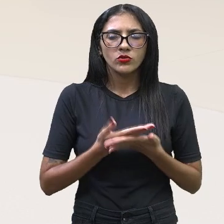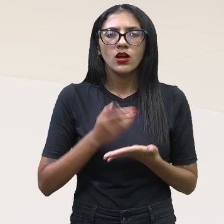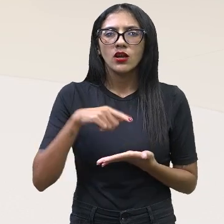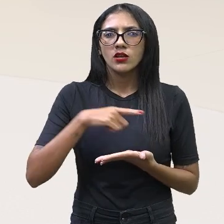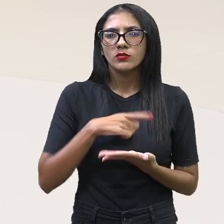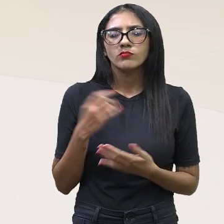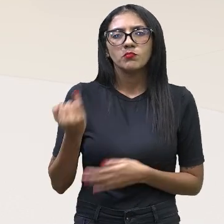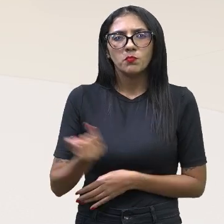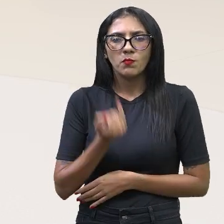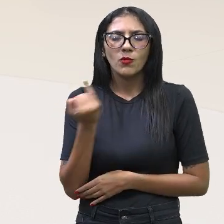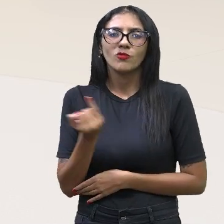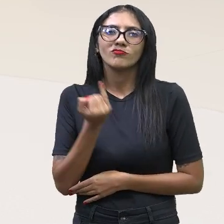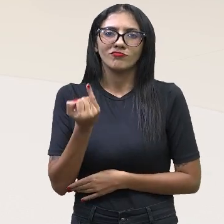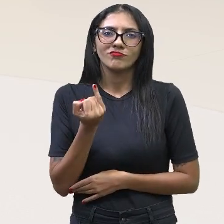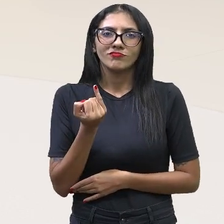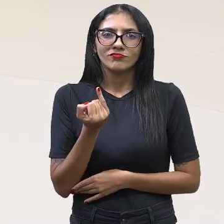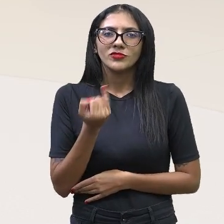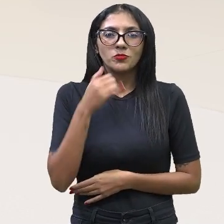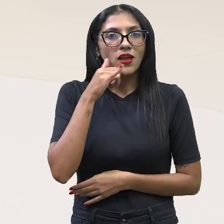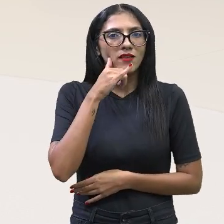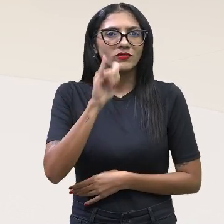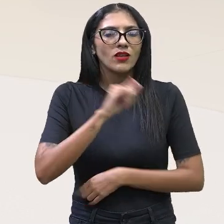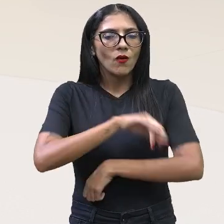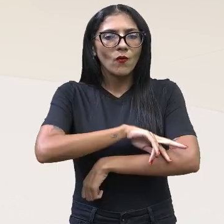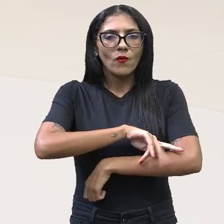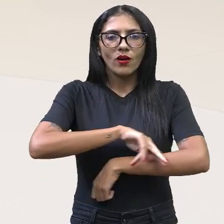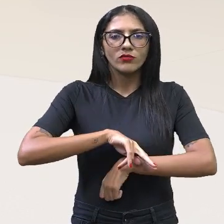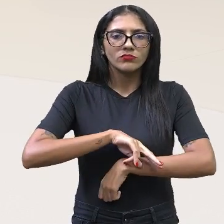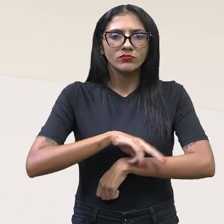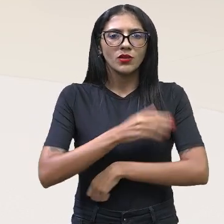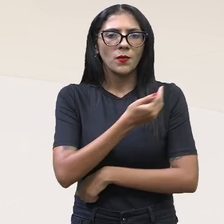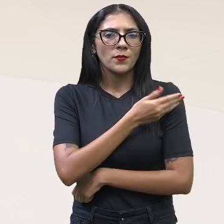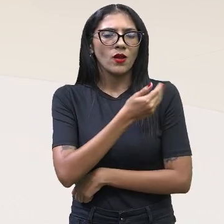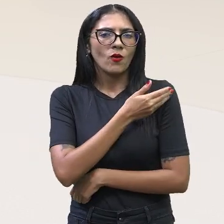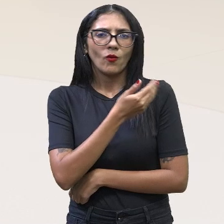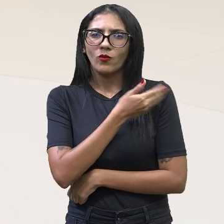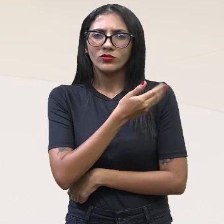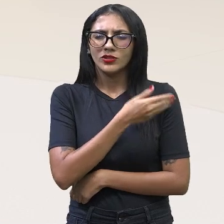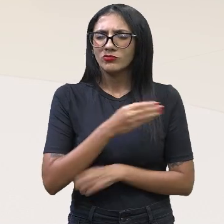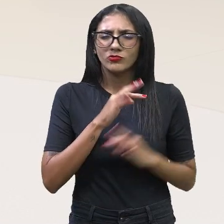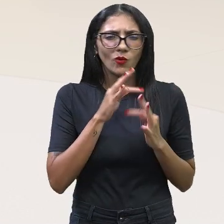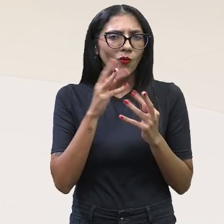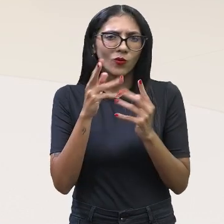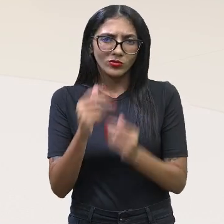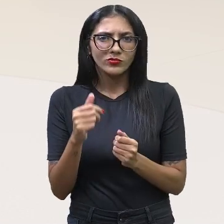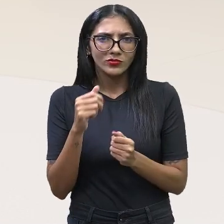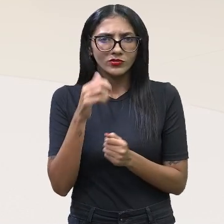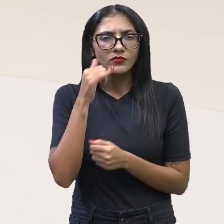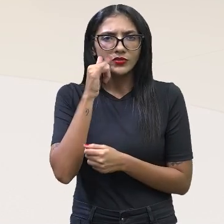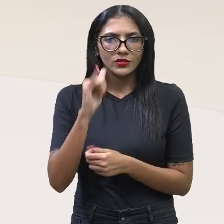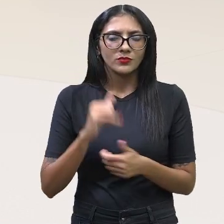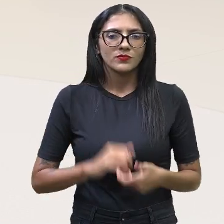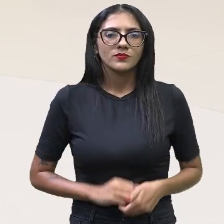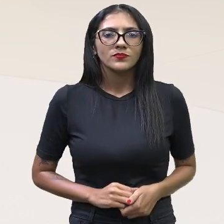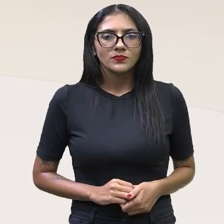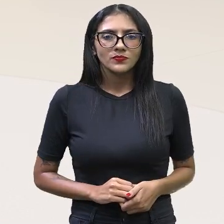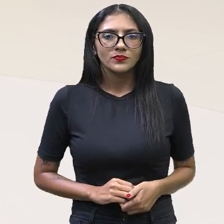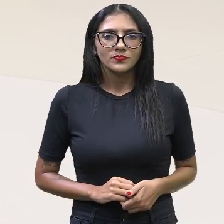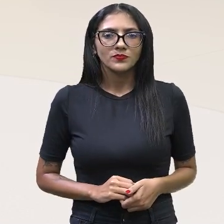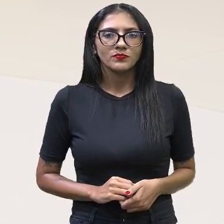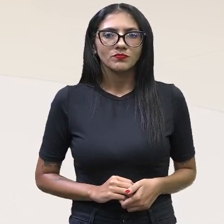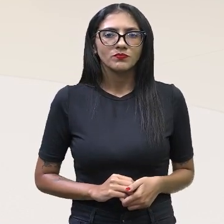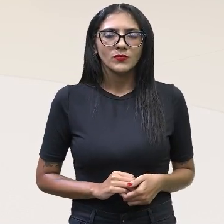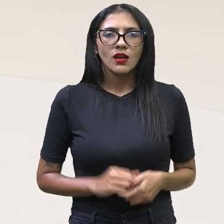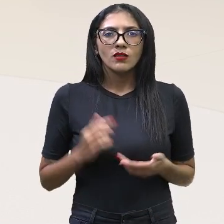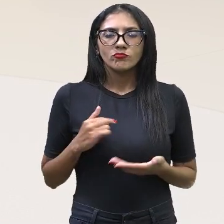essencial nesse combate ao racismo, aos preconceitos de forma geral? Nós, em